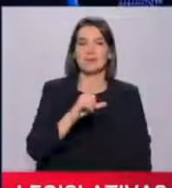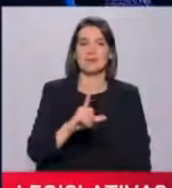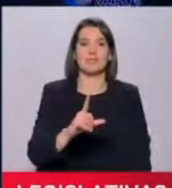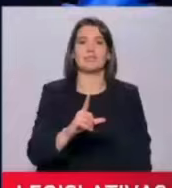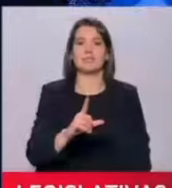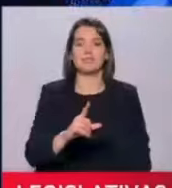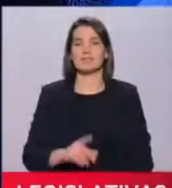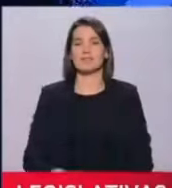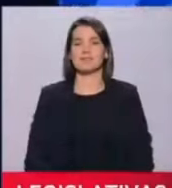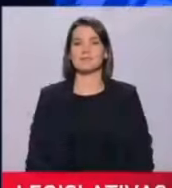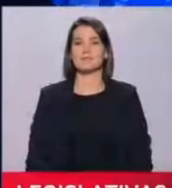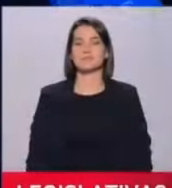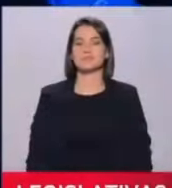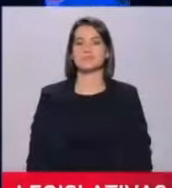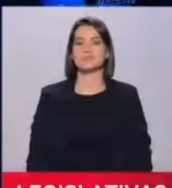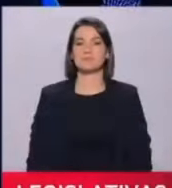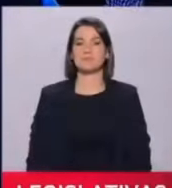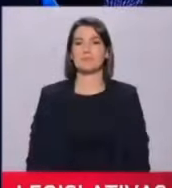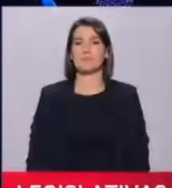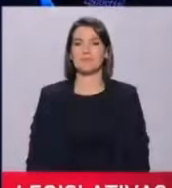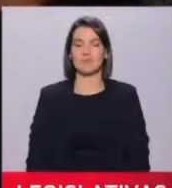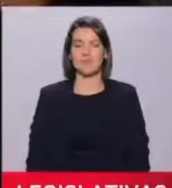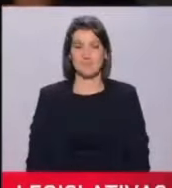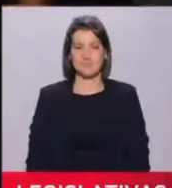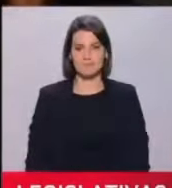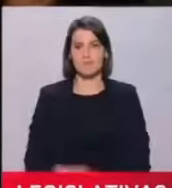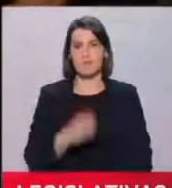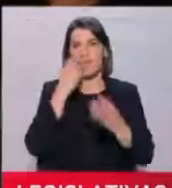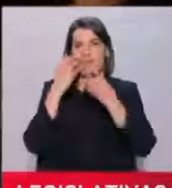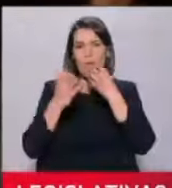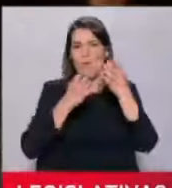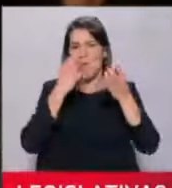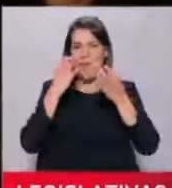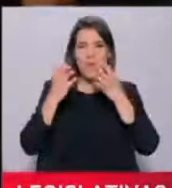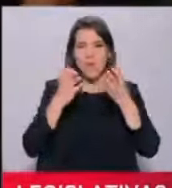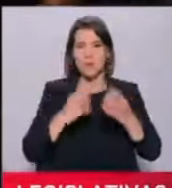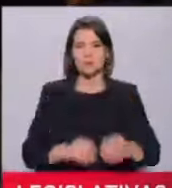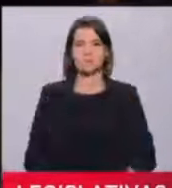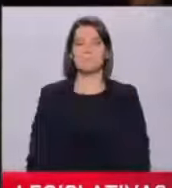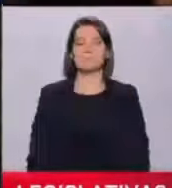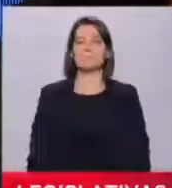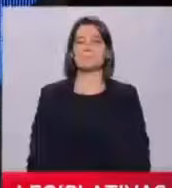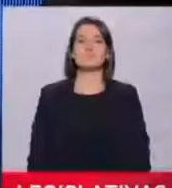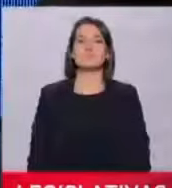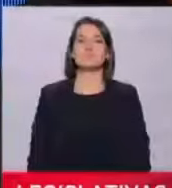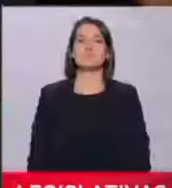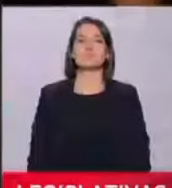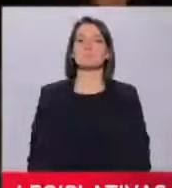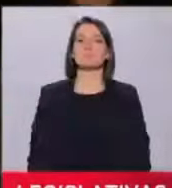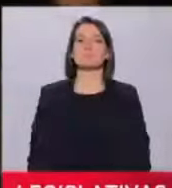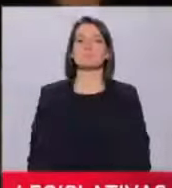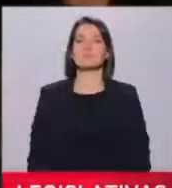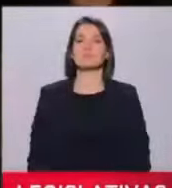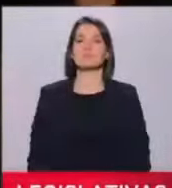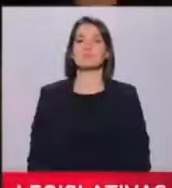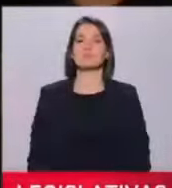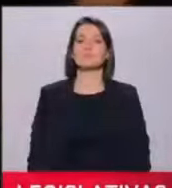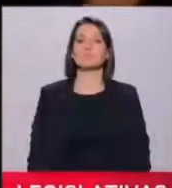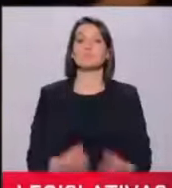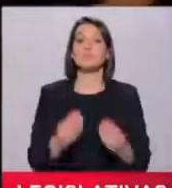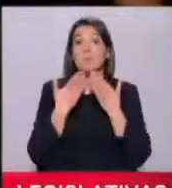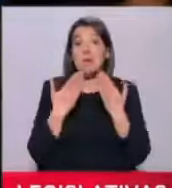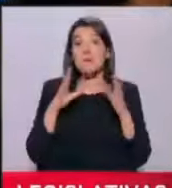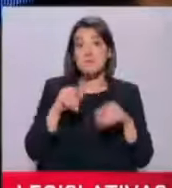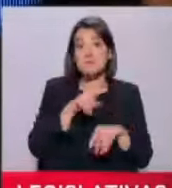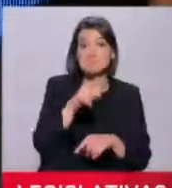E aí G1 e aqui ó 16 Deputado obrigado a